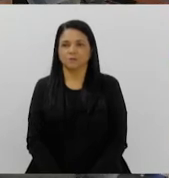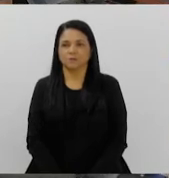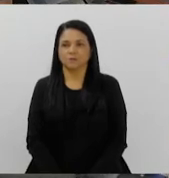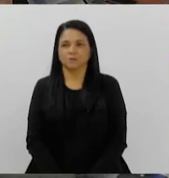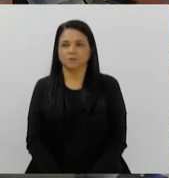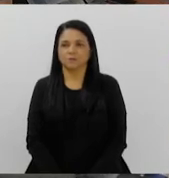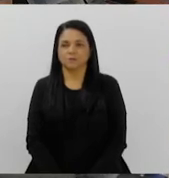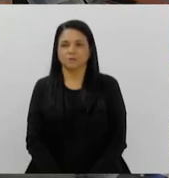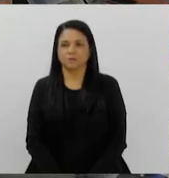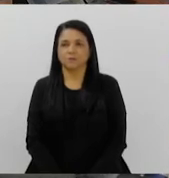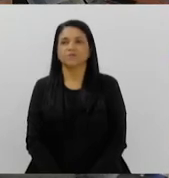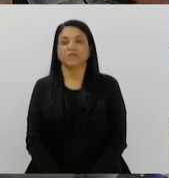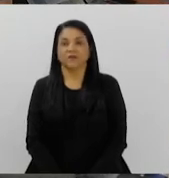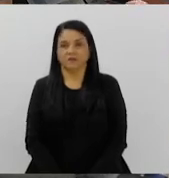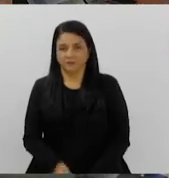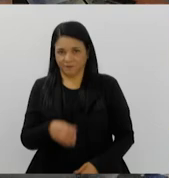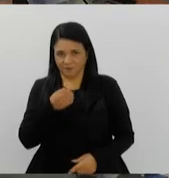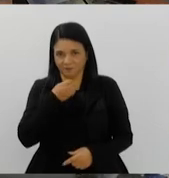bom,